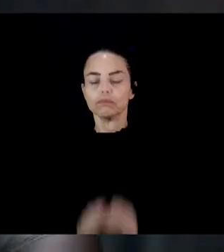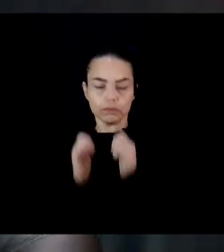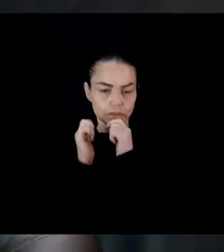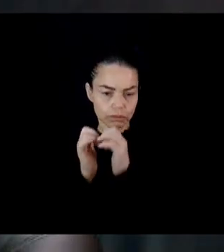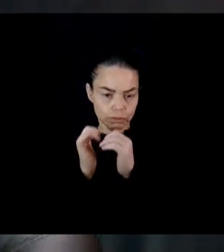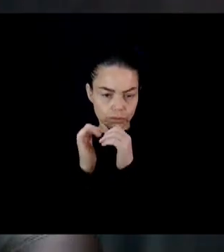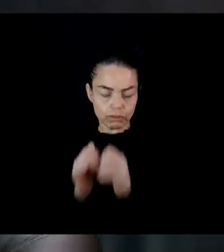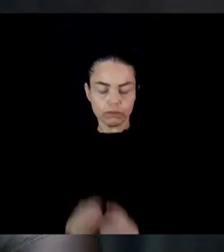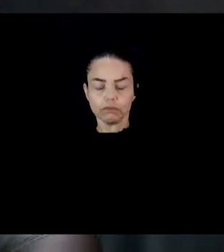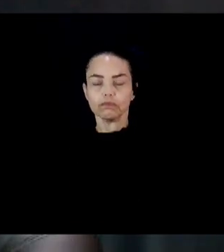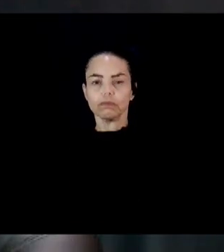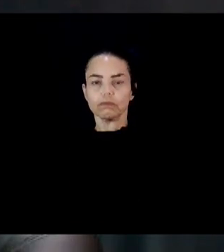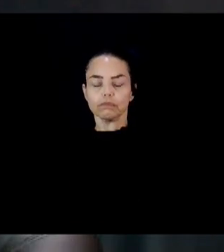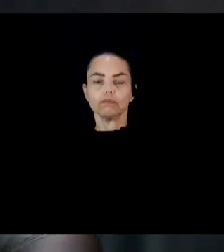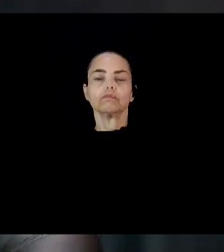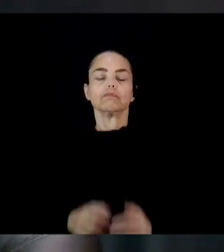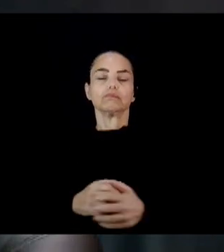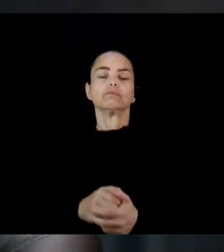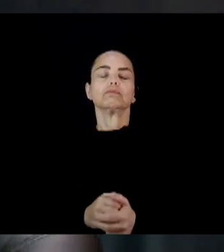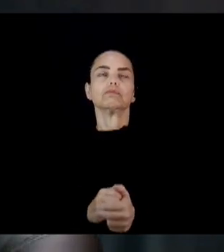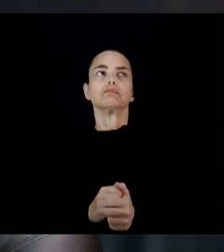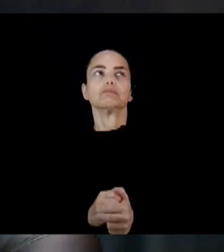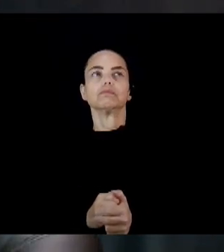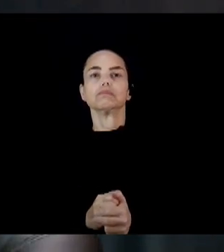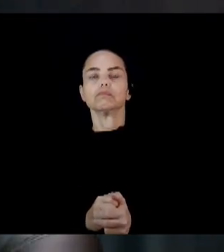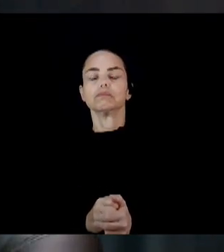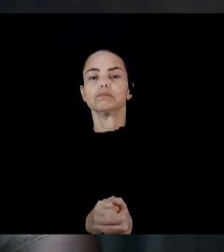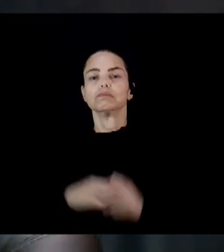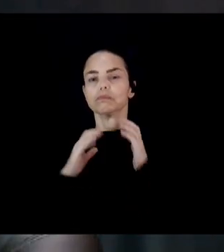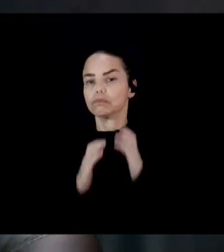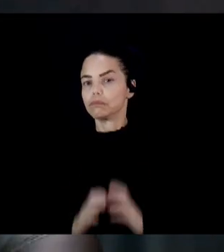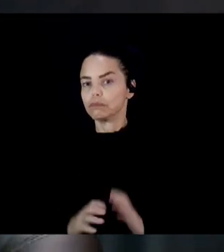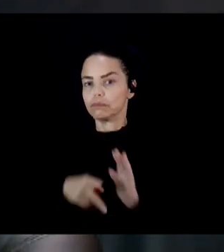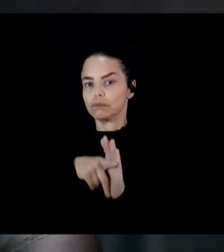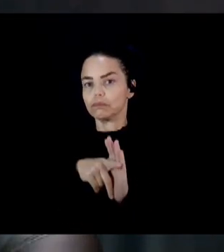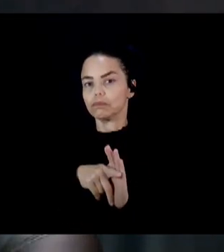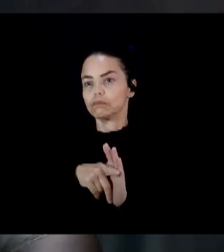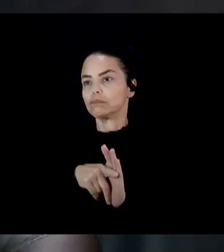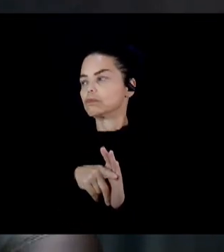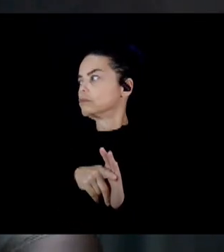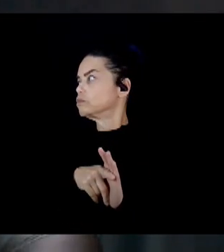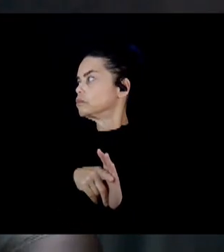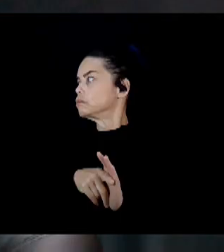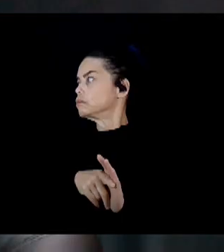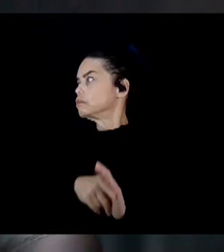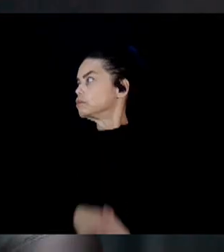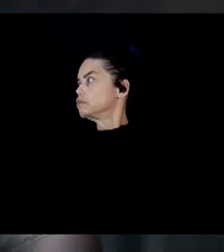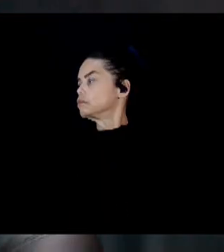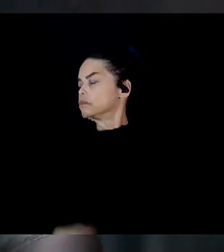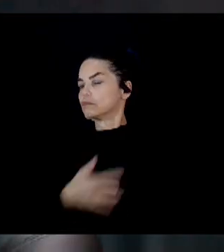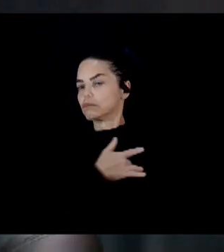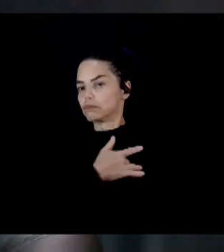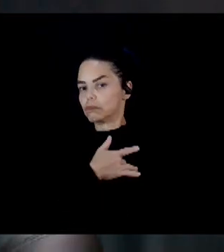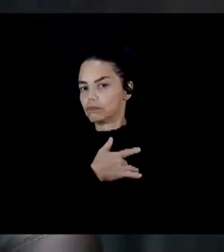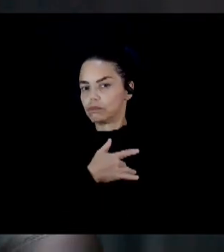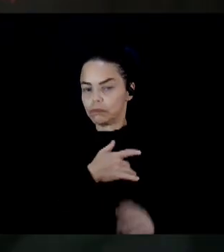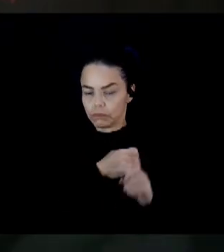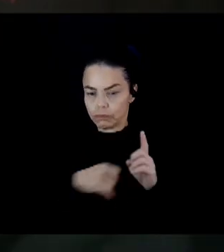falou, tanto assim para ser uma cidadã pertencente, ativa da sociedade, né? Muito